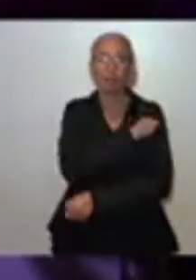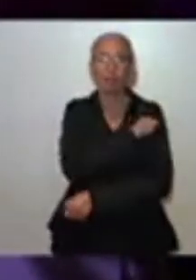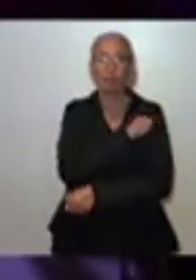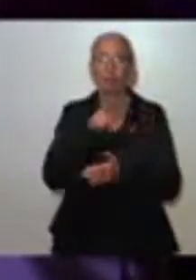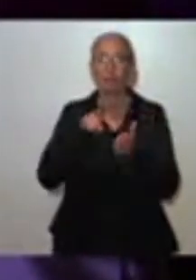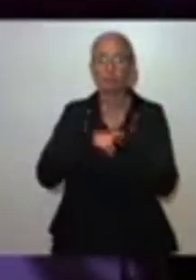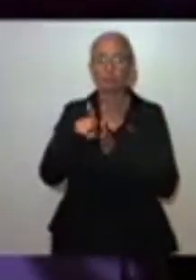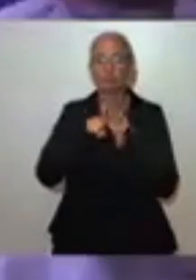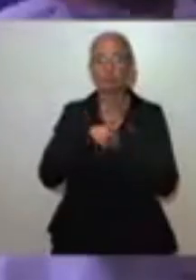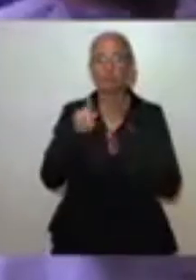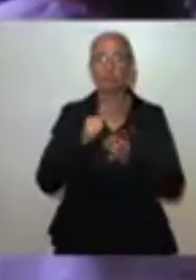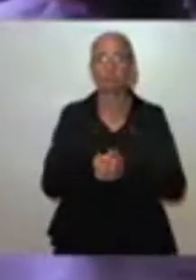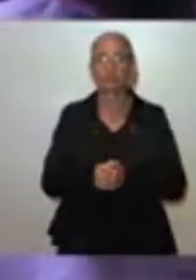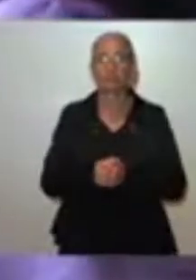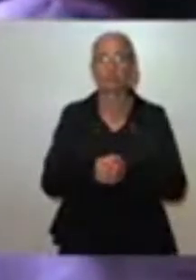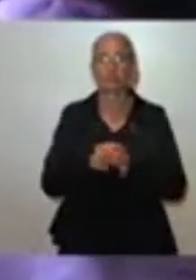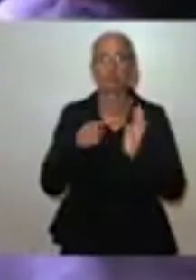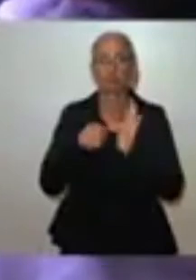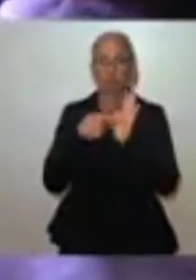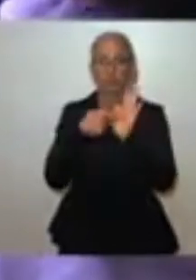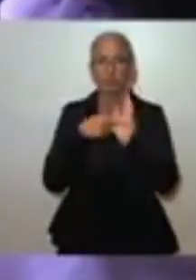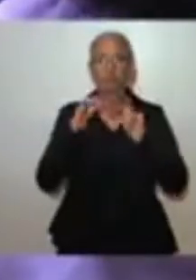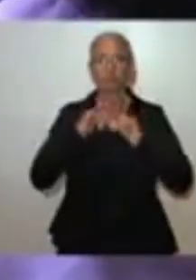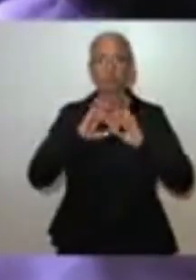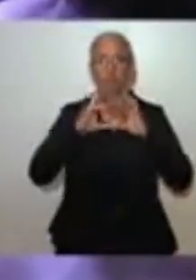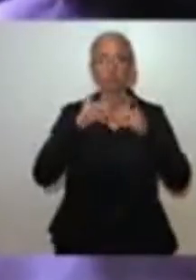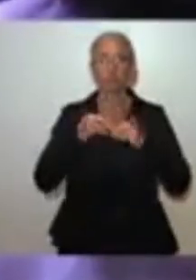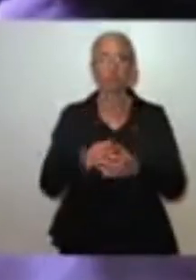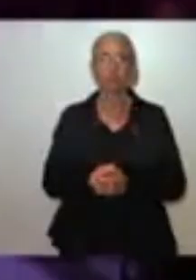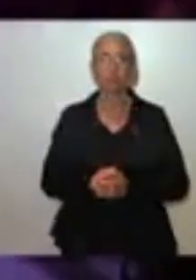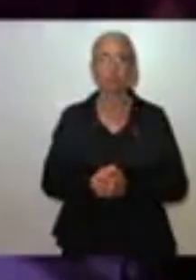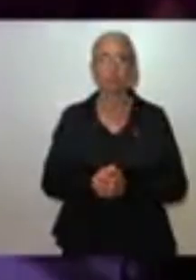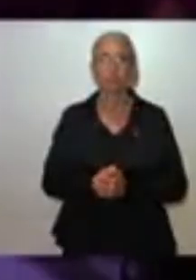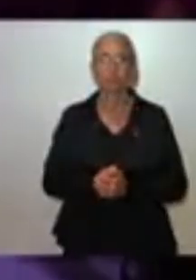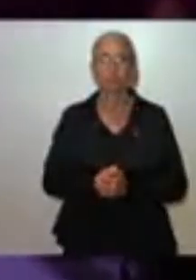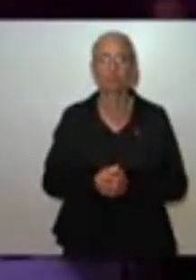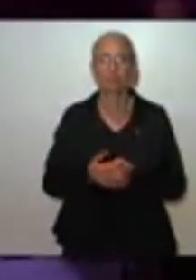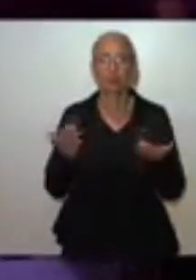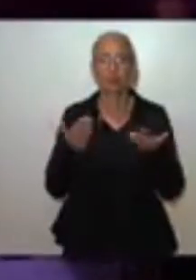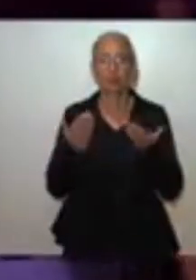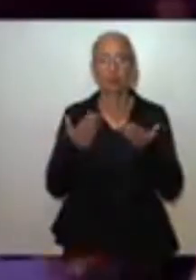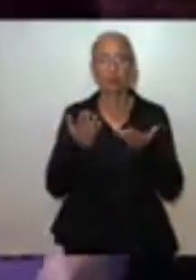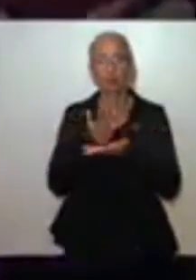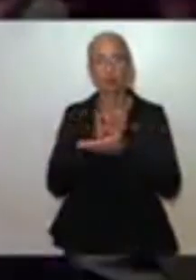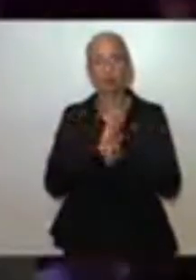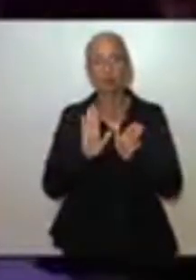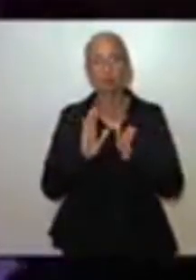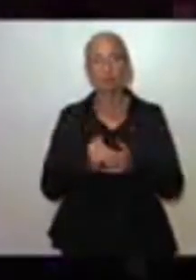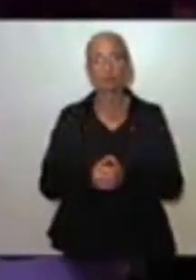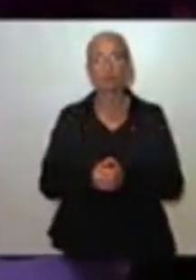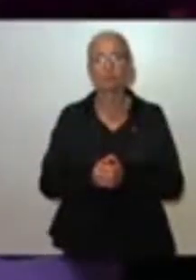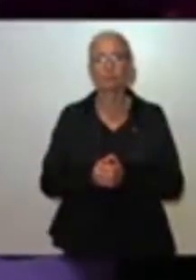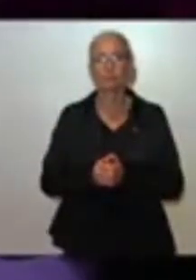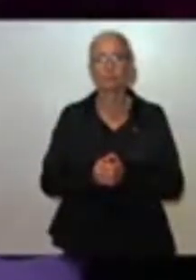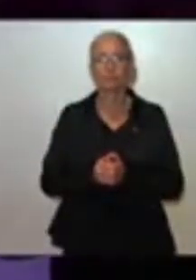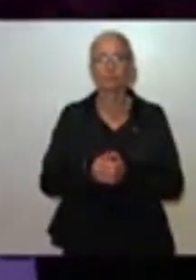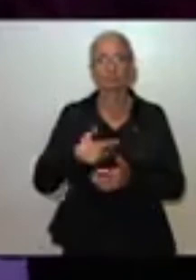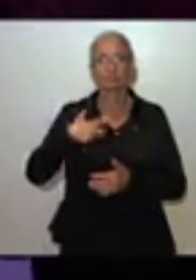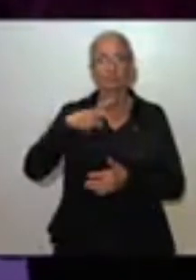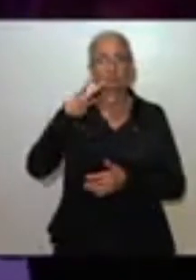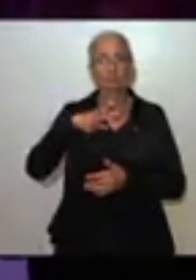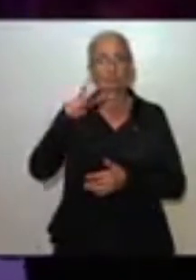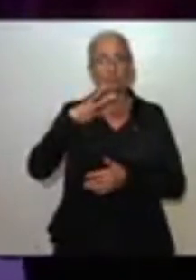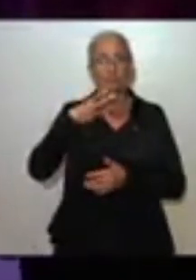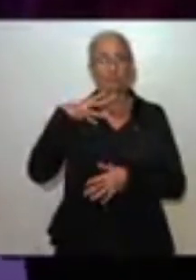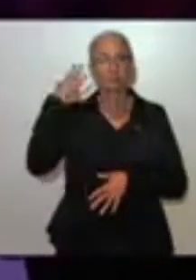registro feito tá bom E encerramos então esta terceira Edição